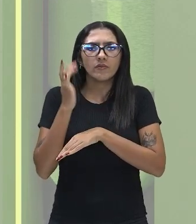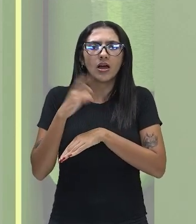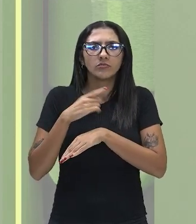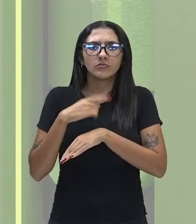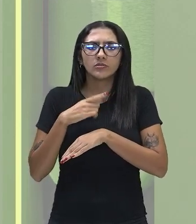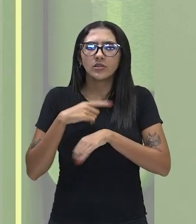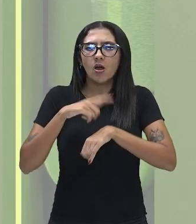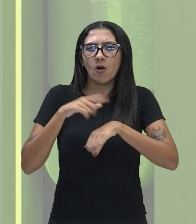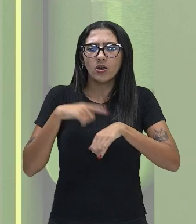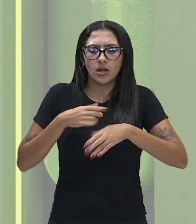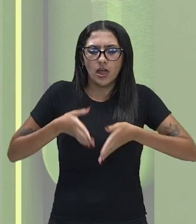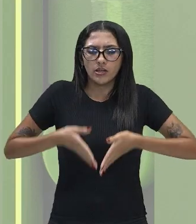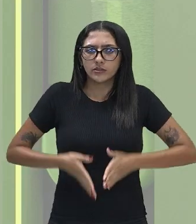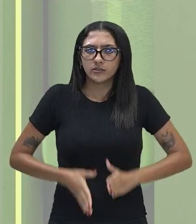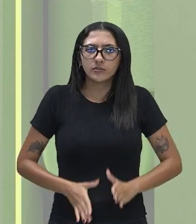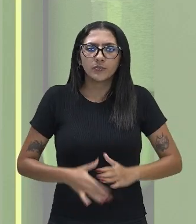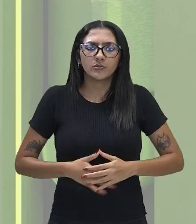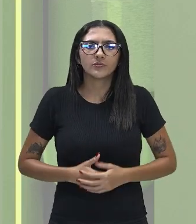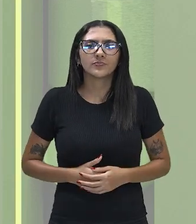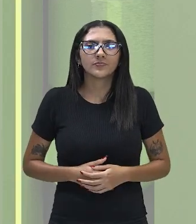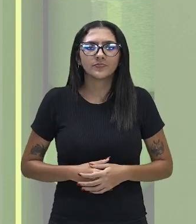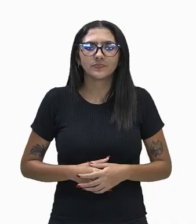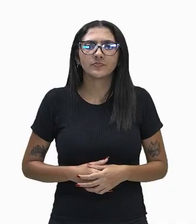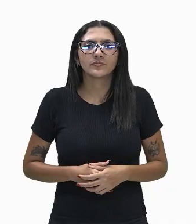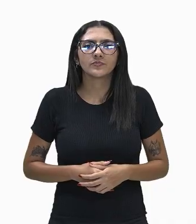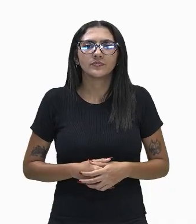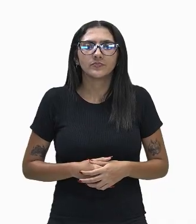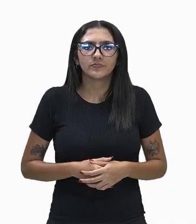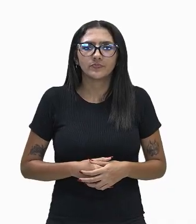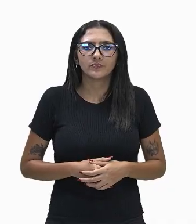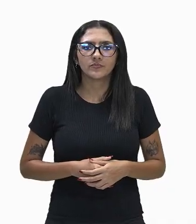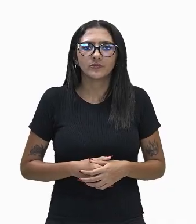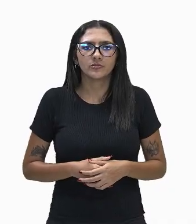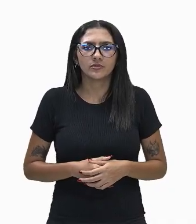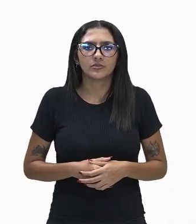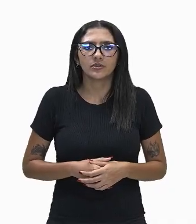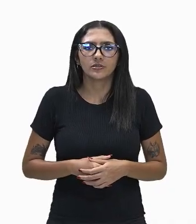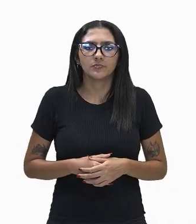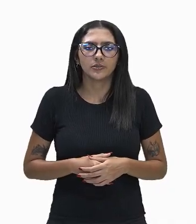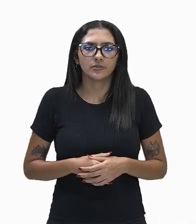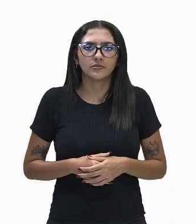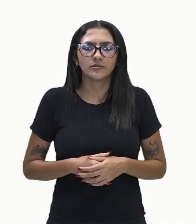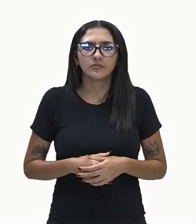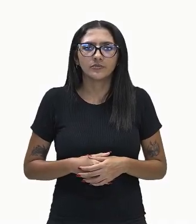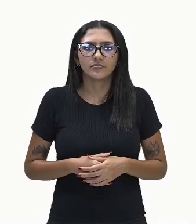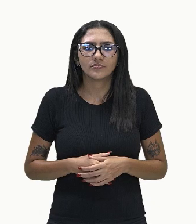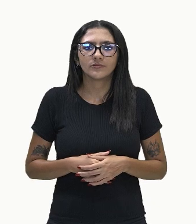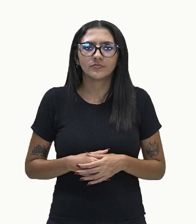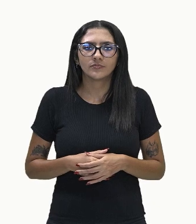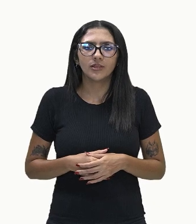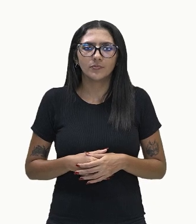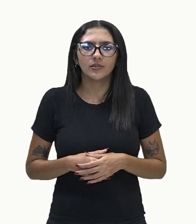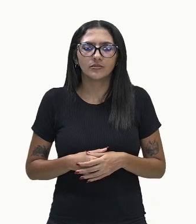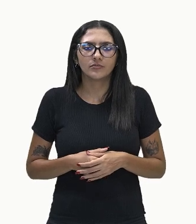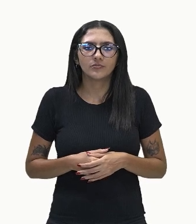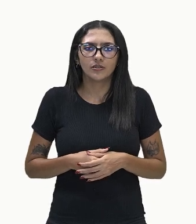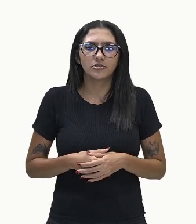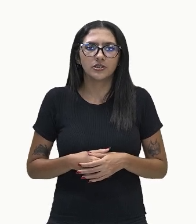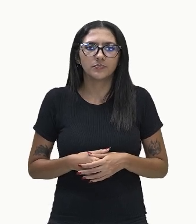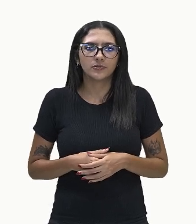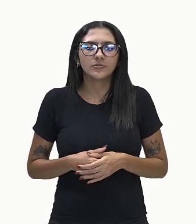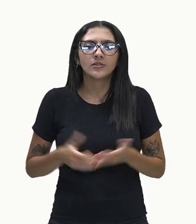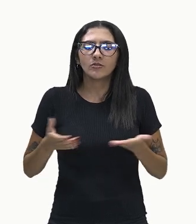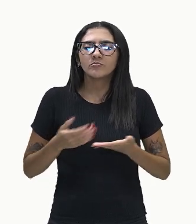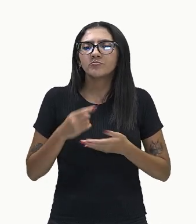no canal vaginal. E o parto? O parto ocorre por volta